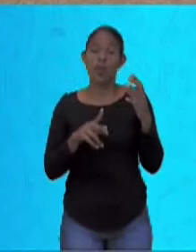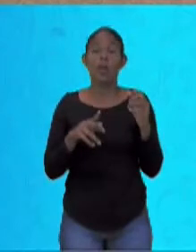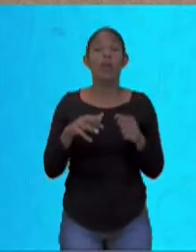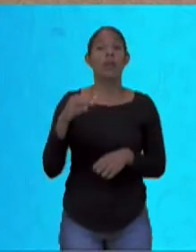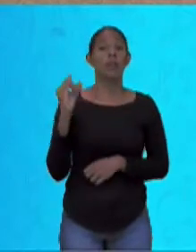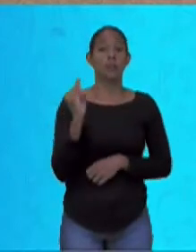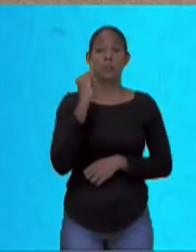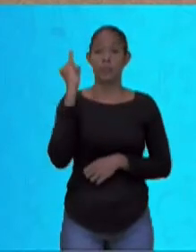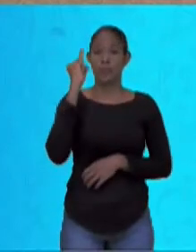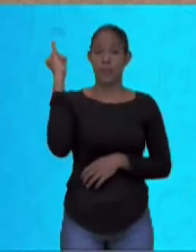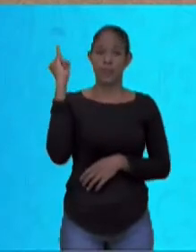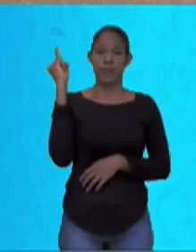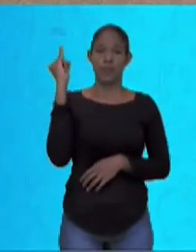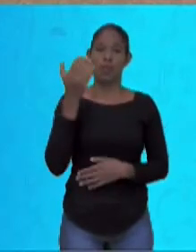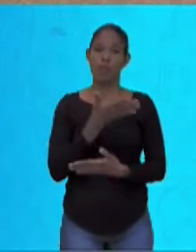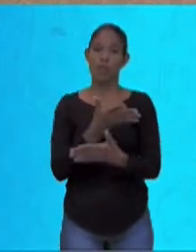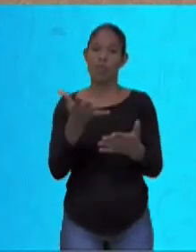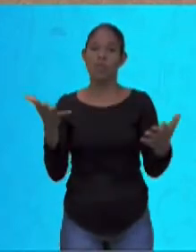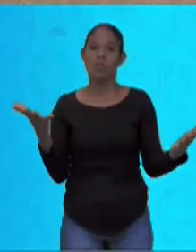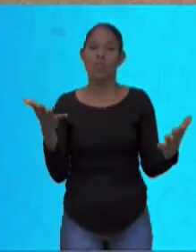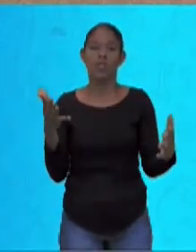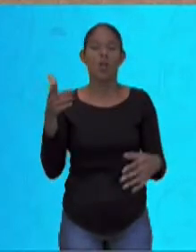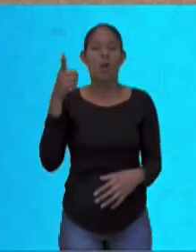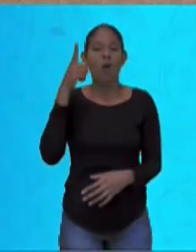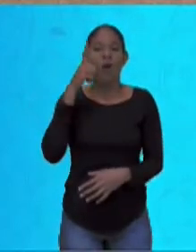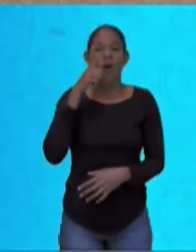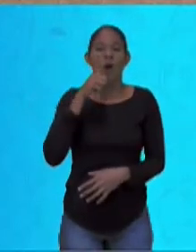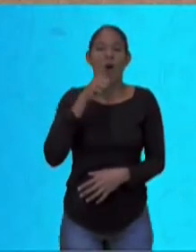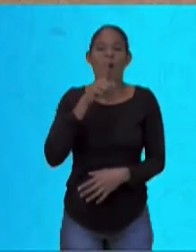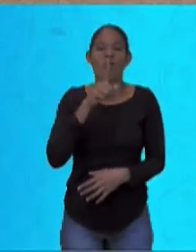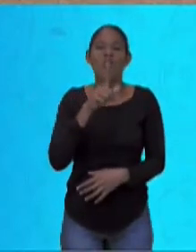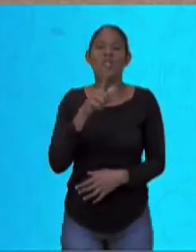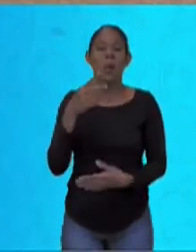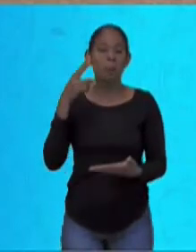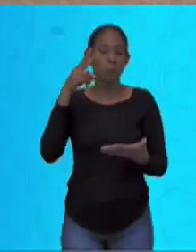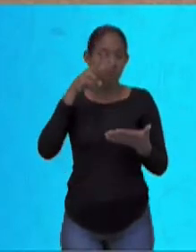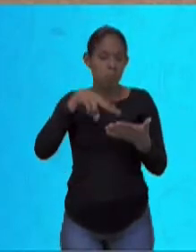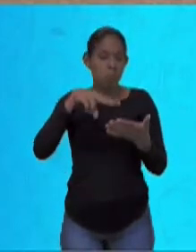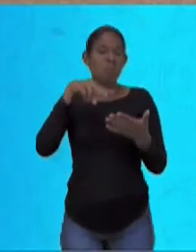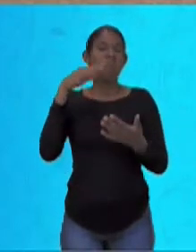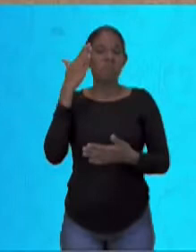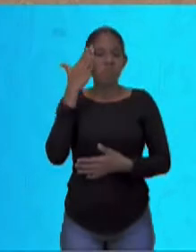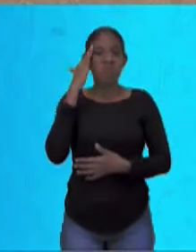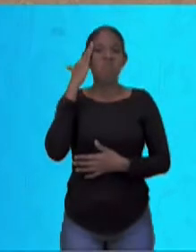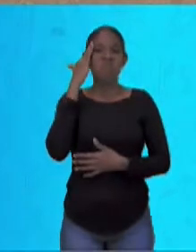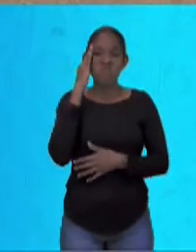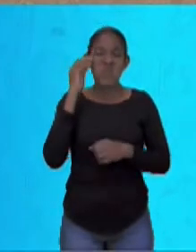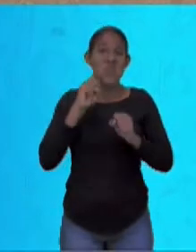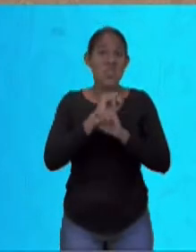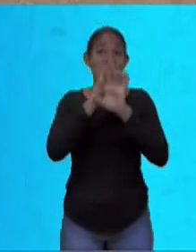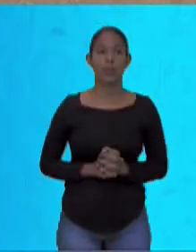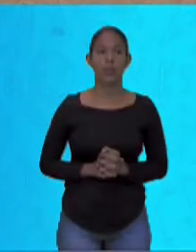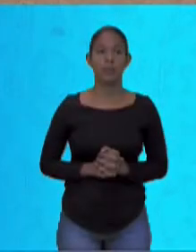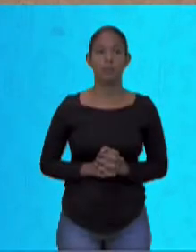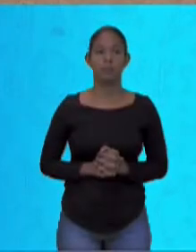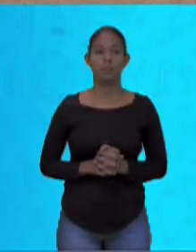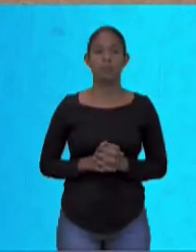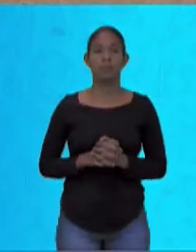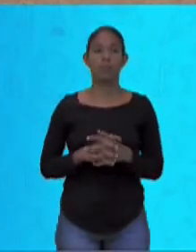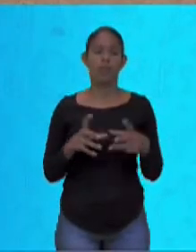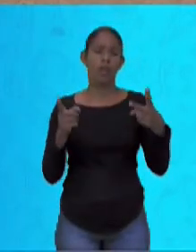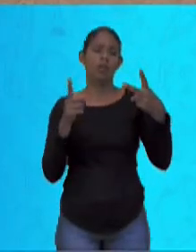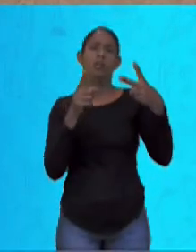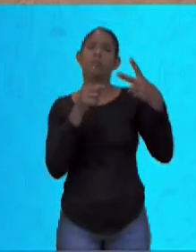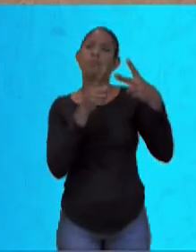você possa apreciar melhor a arte das palavras. Observe, o que